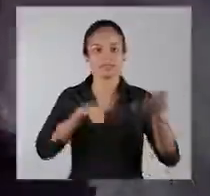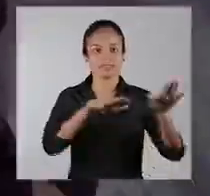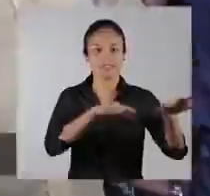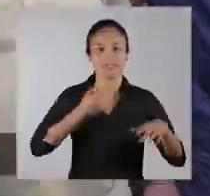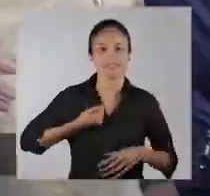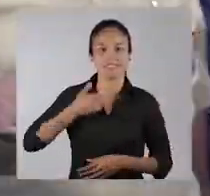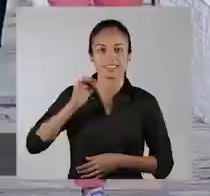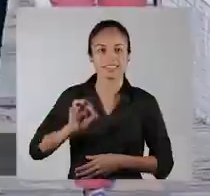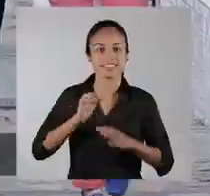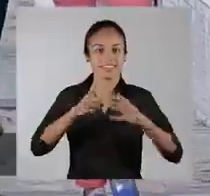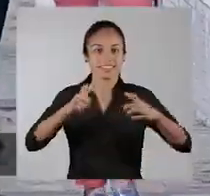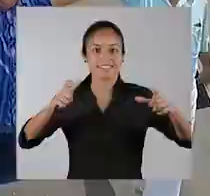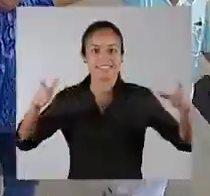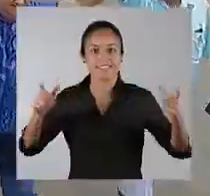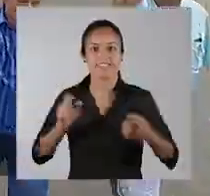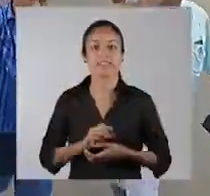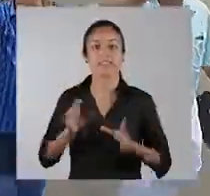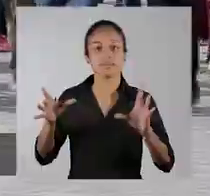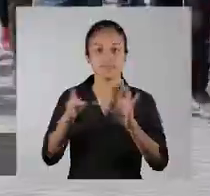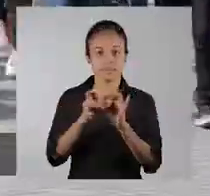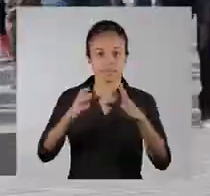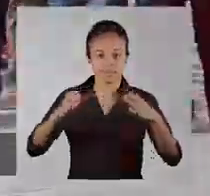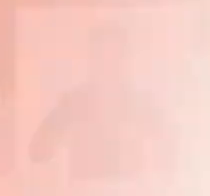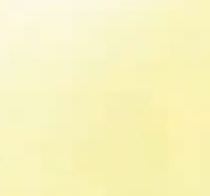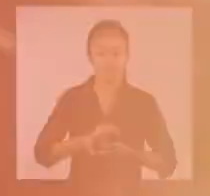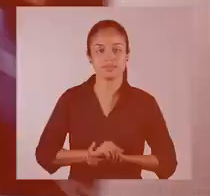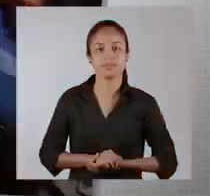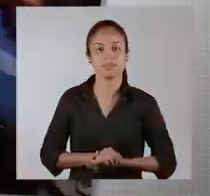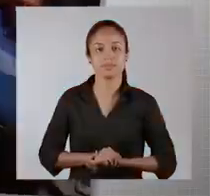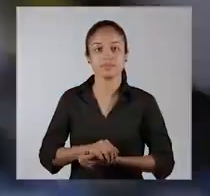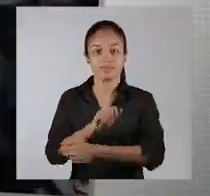A Onda 10 não para de crescer. Abraçou os bairros.